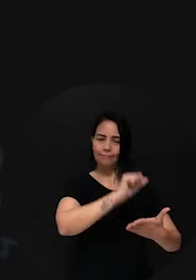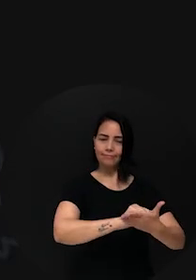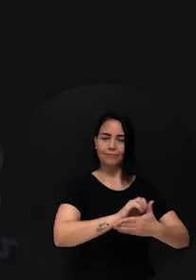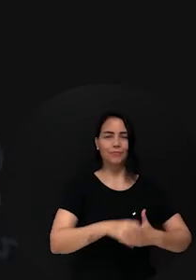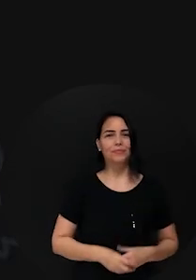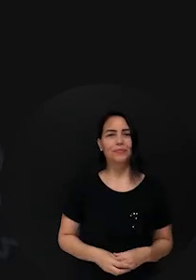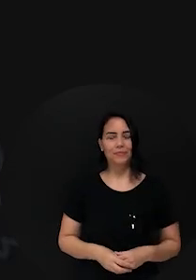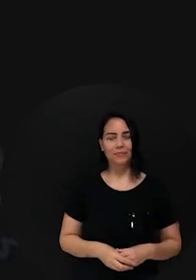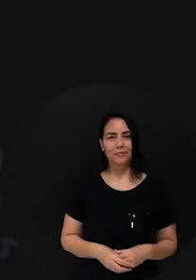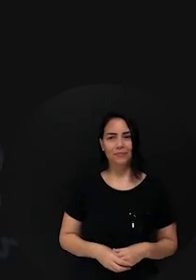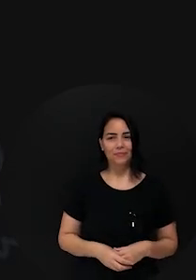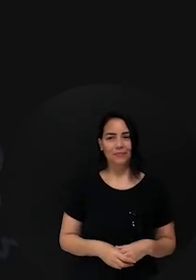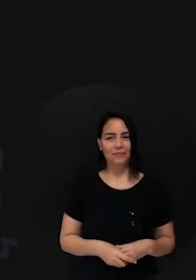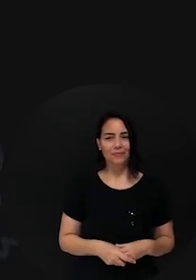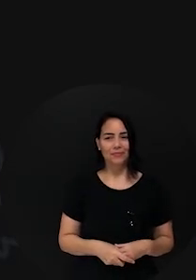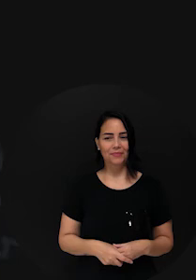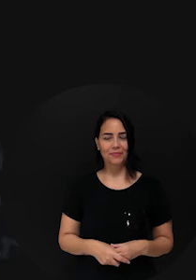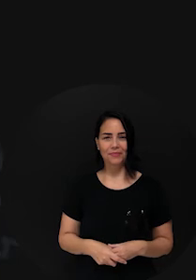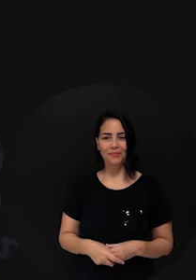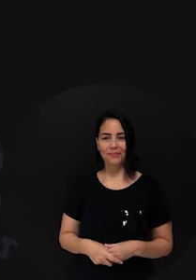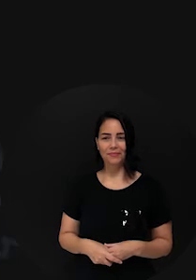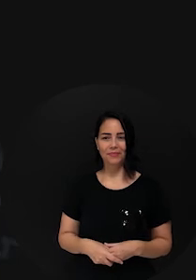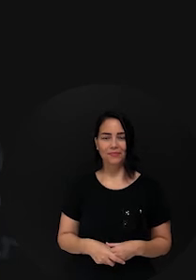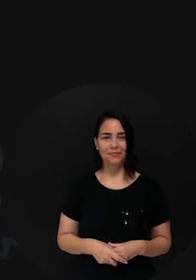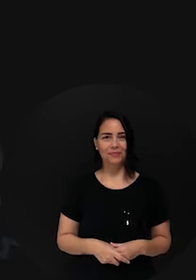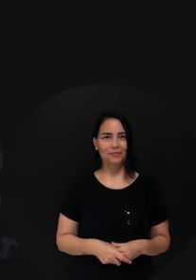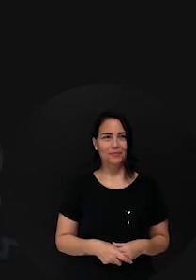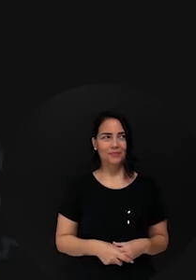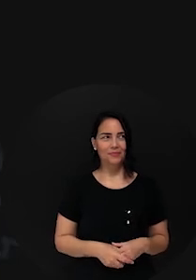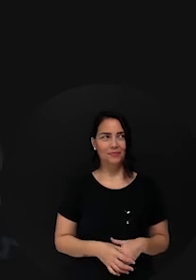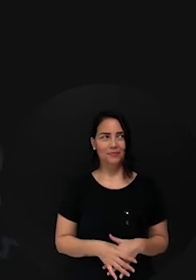Muito bem! Isso aí, ó.